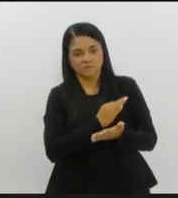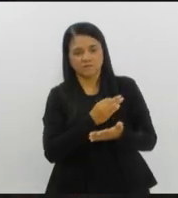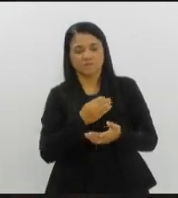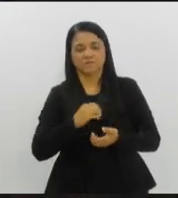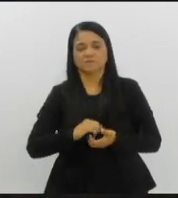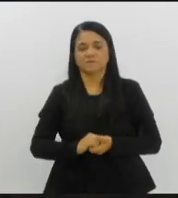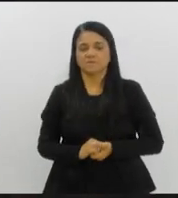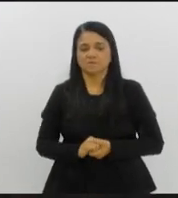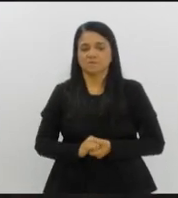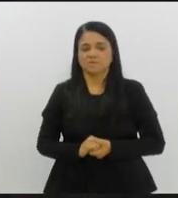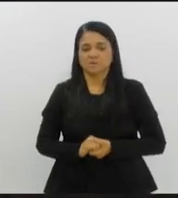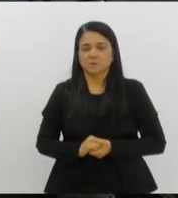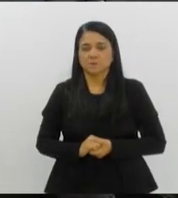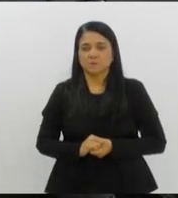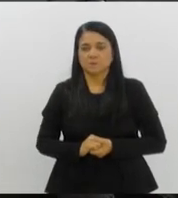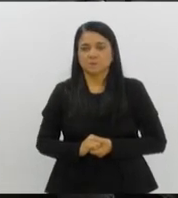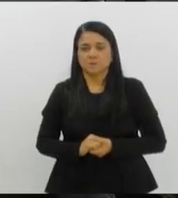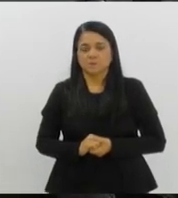autógrafo.